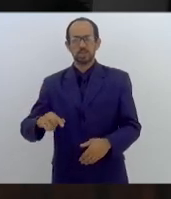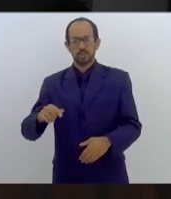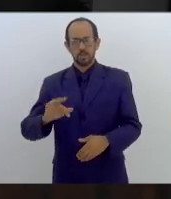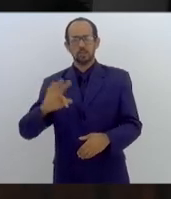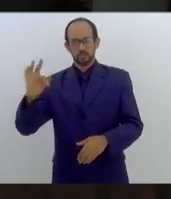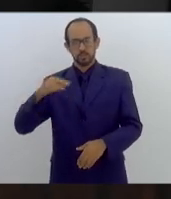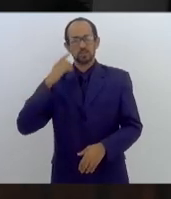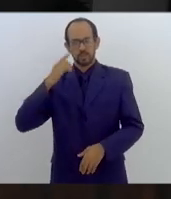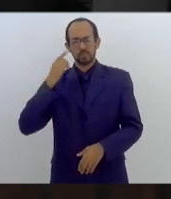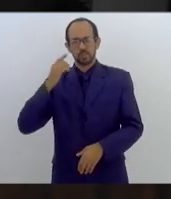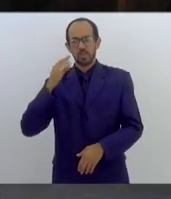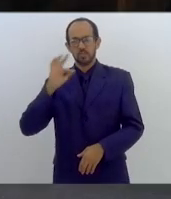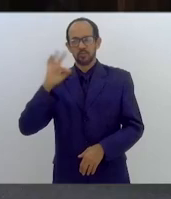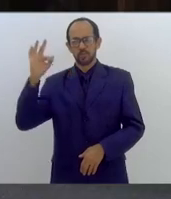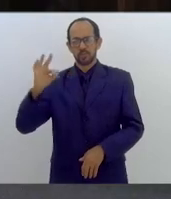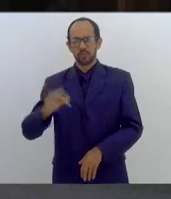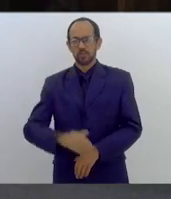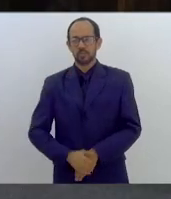por favor.